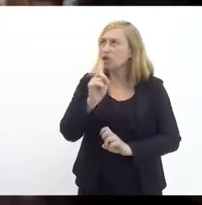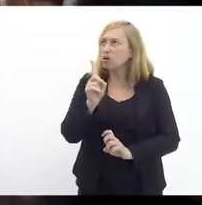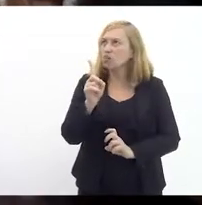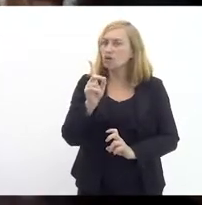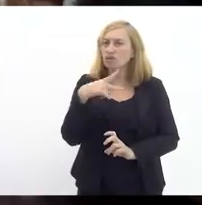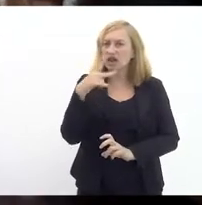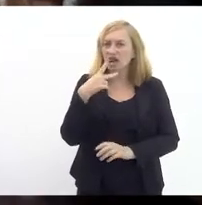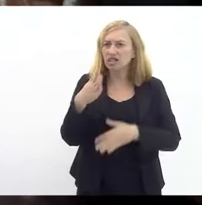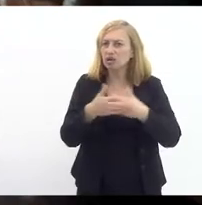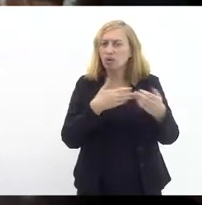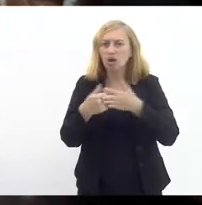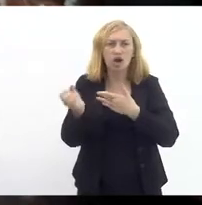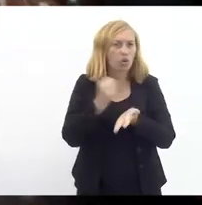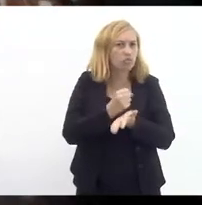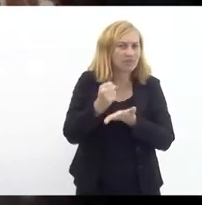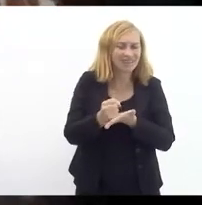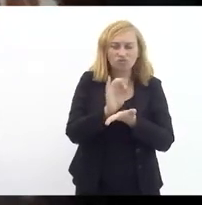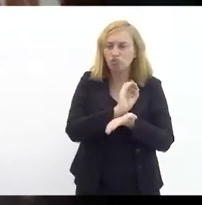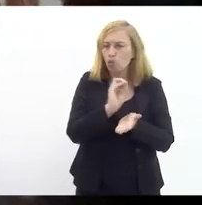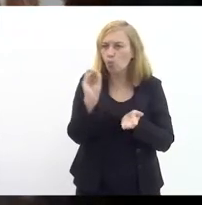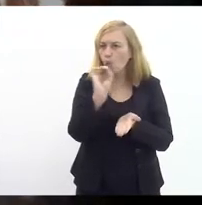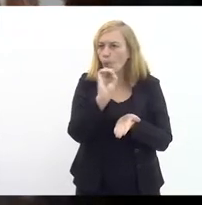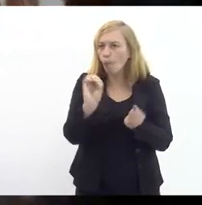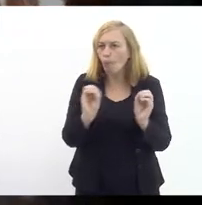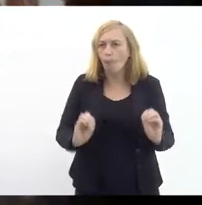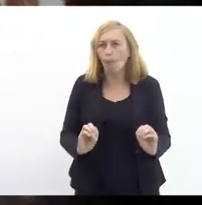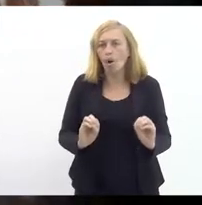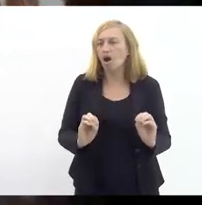abordado em qualquer contrato